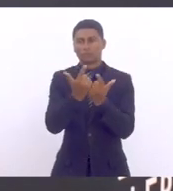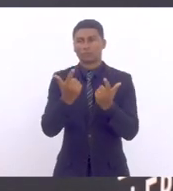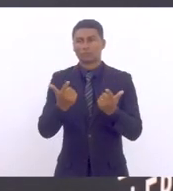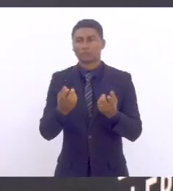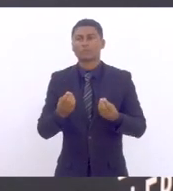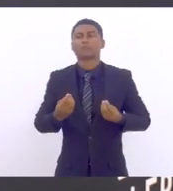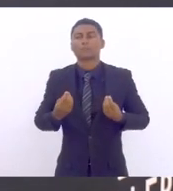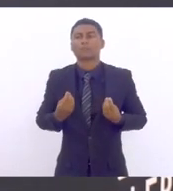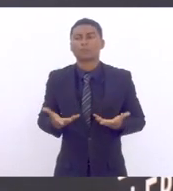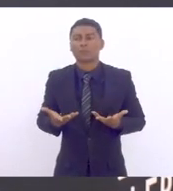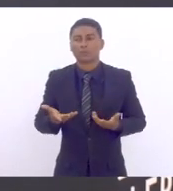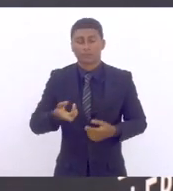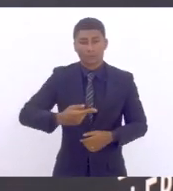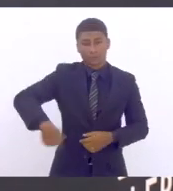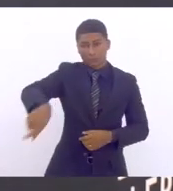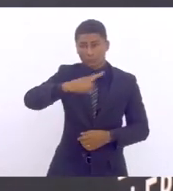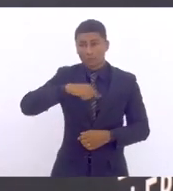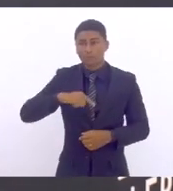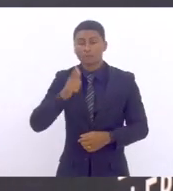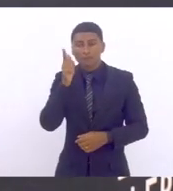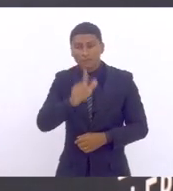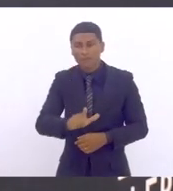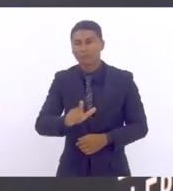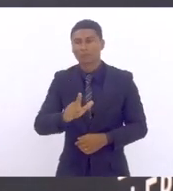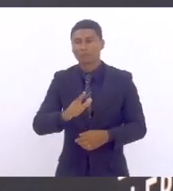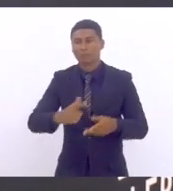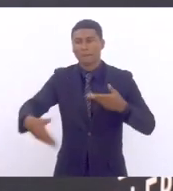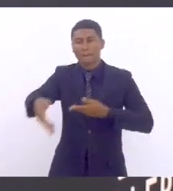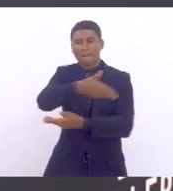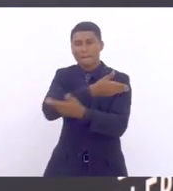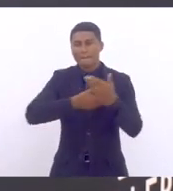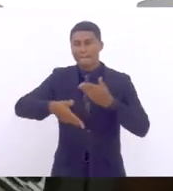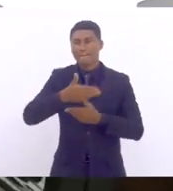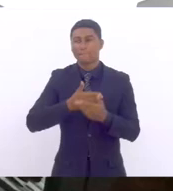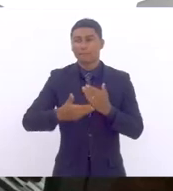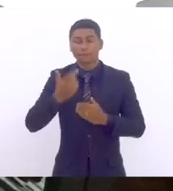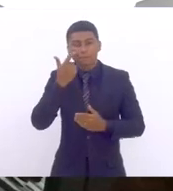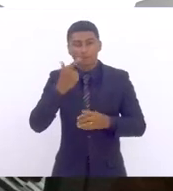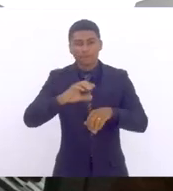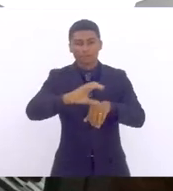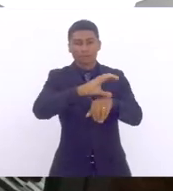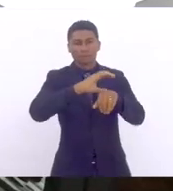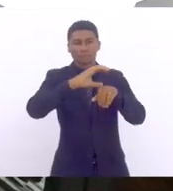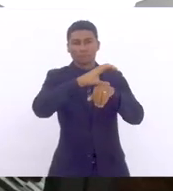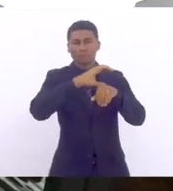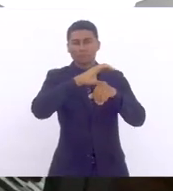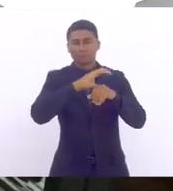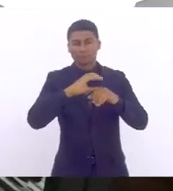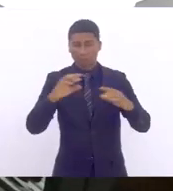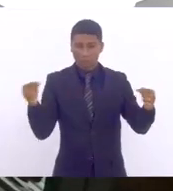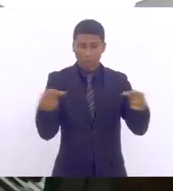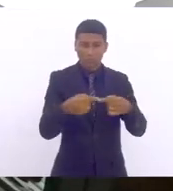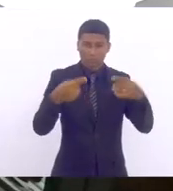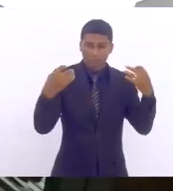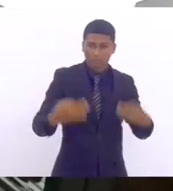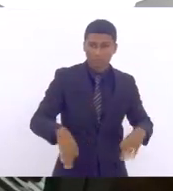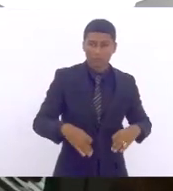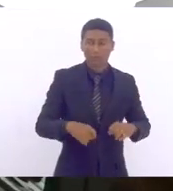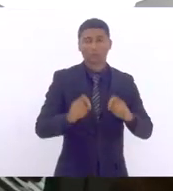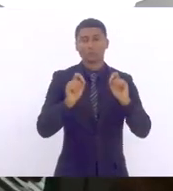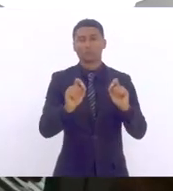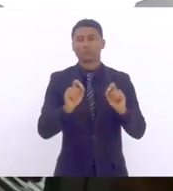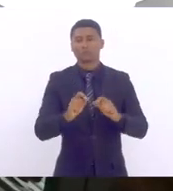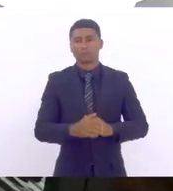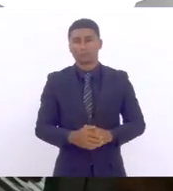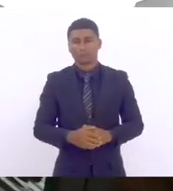para que a gente possa chegar a um senso onde, constitucionalmente, está colocado que ninguém